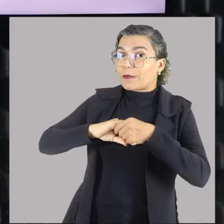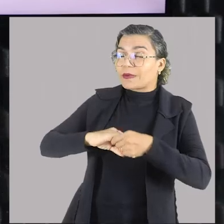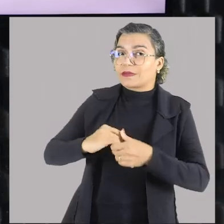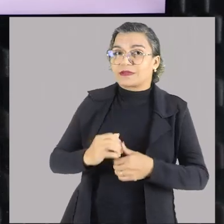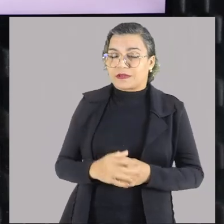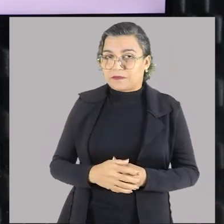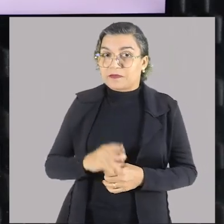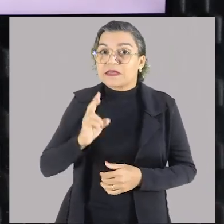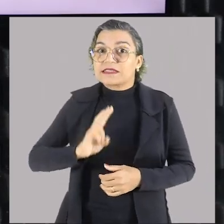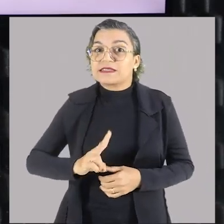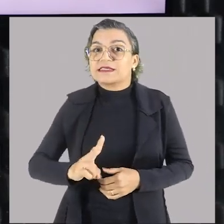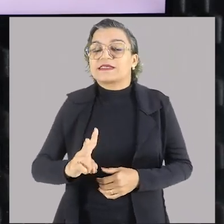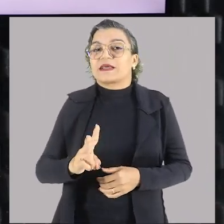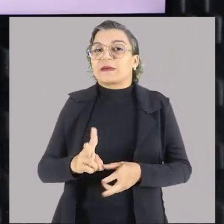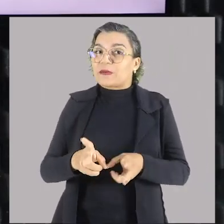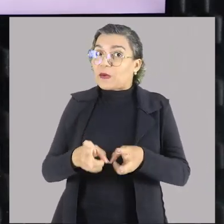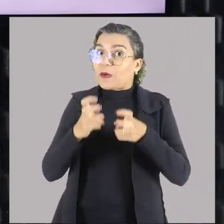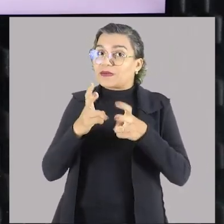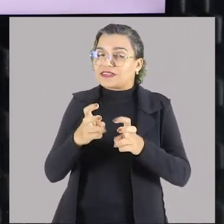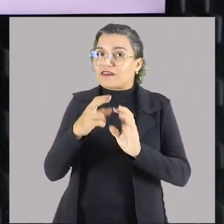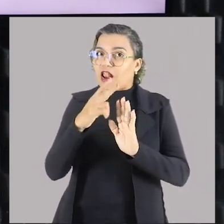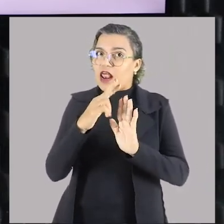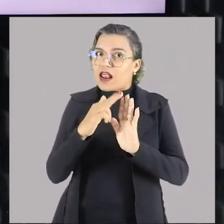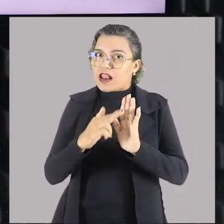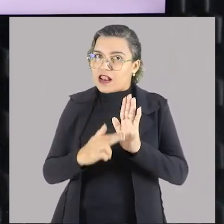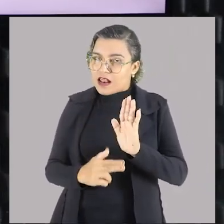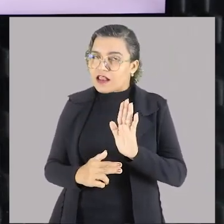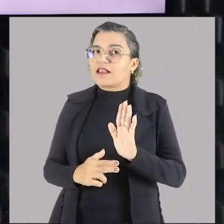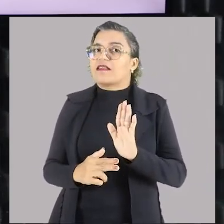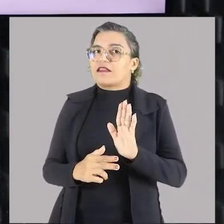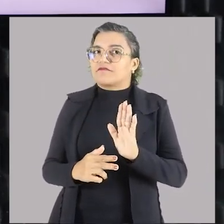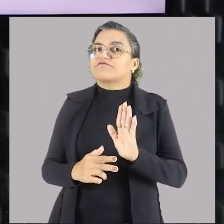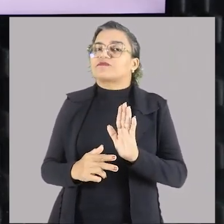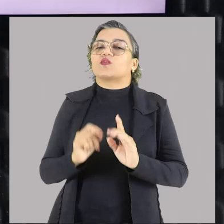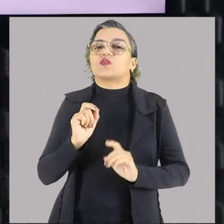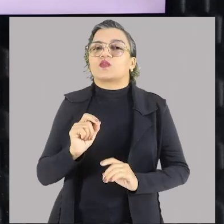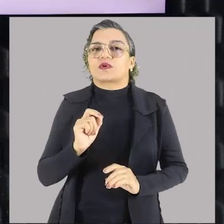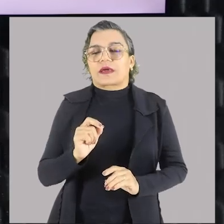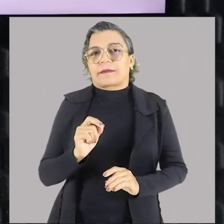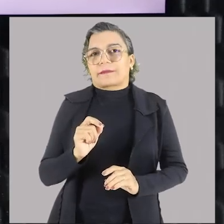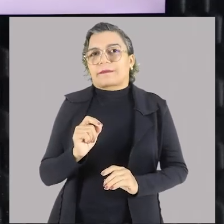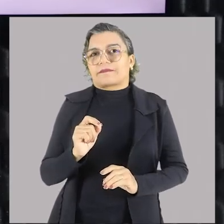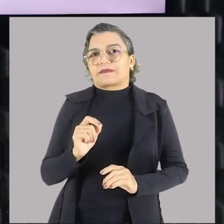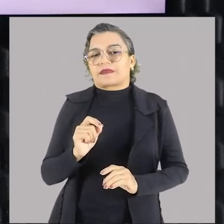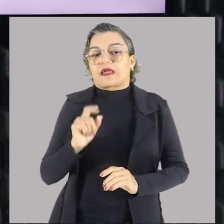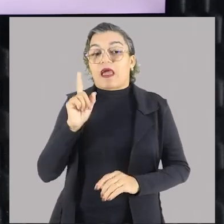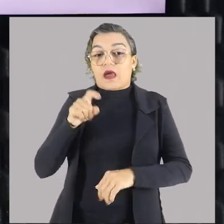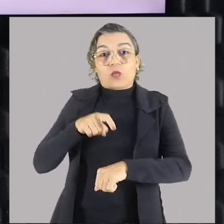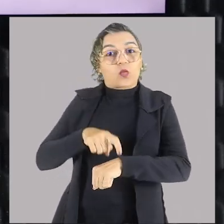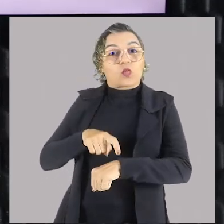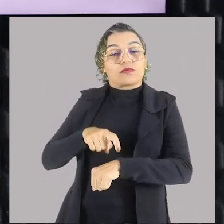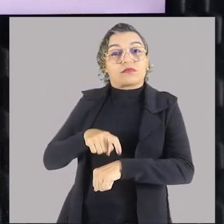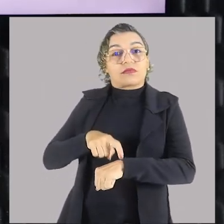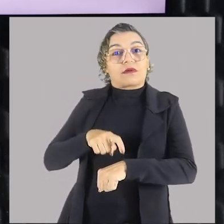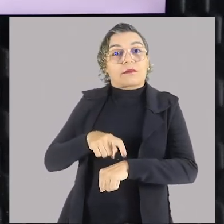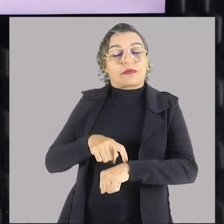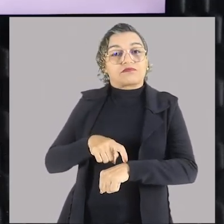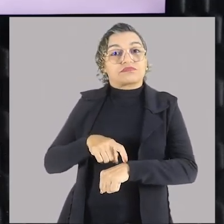sempre observa certos aspectos. Um desses aspectos, time, o tempo.